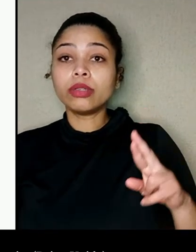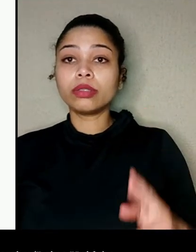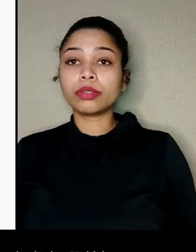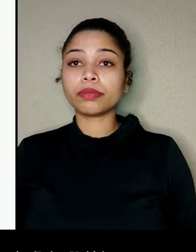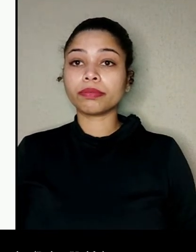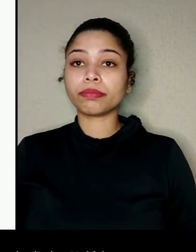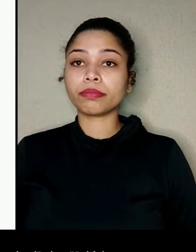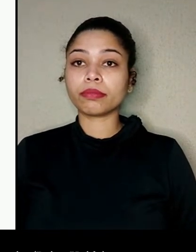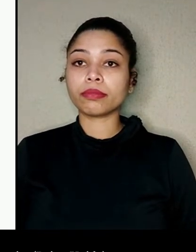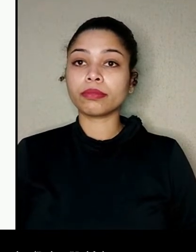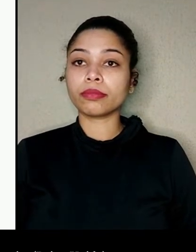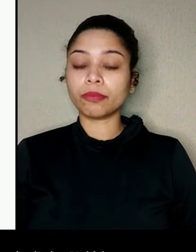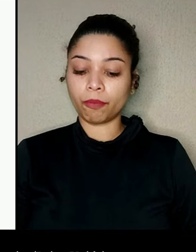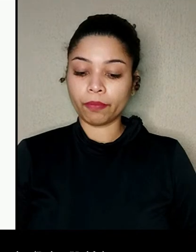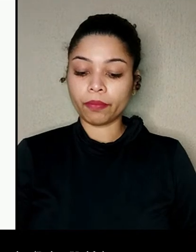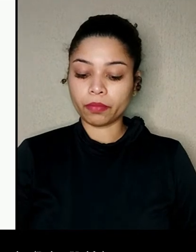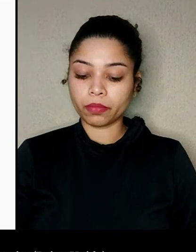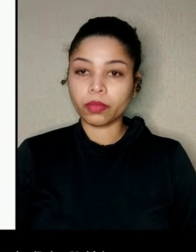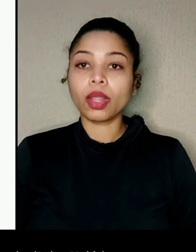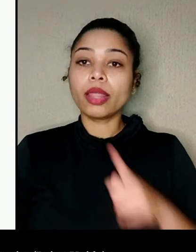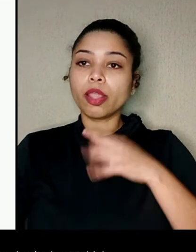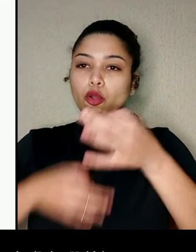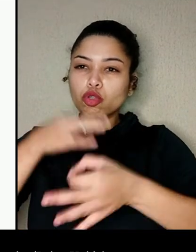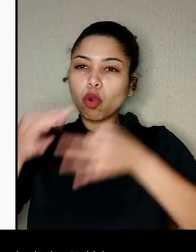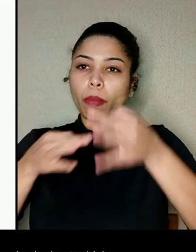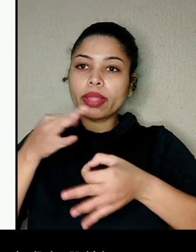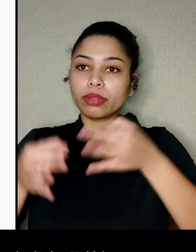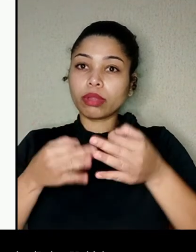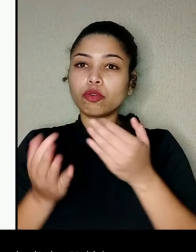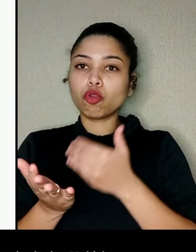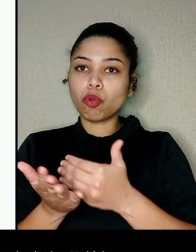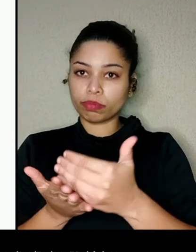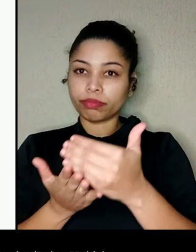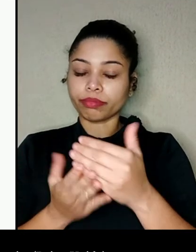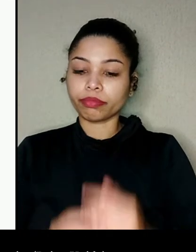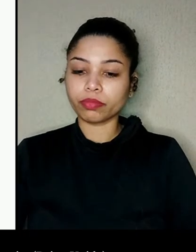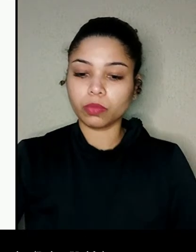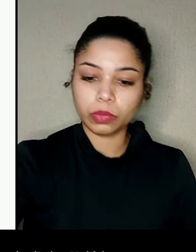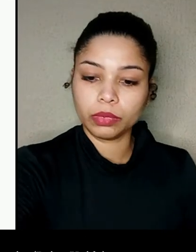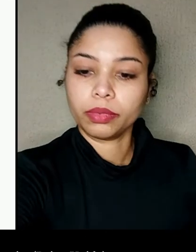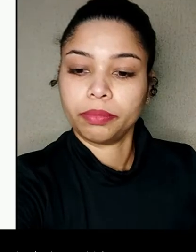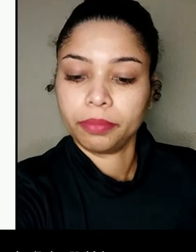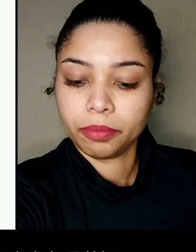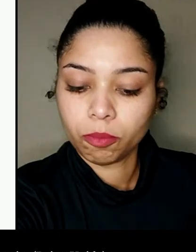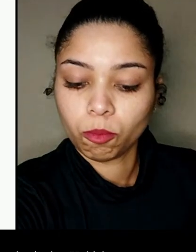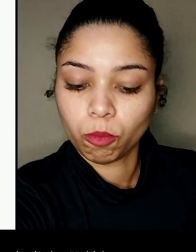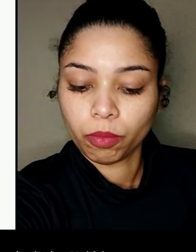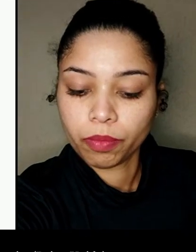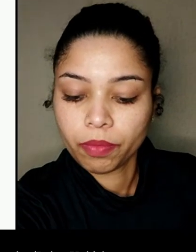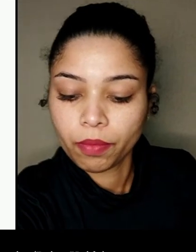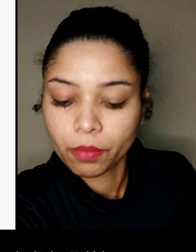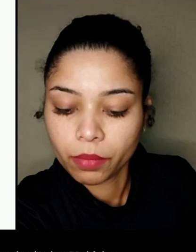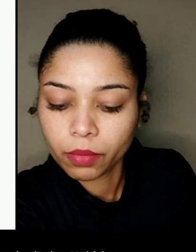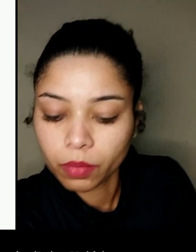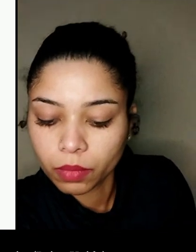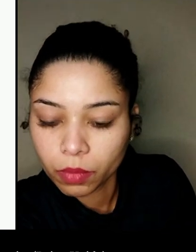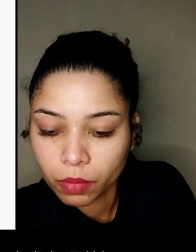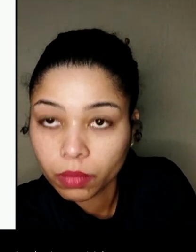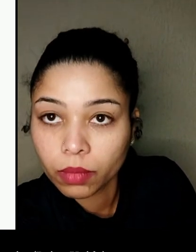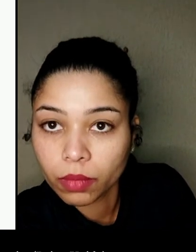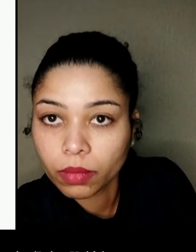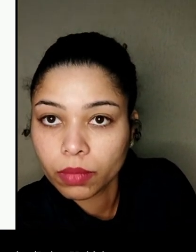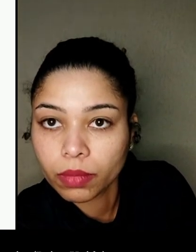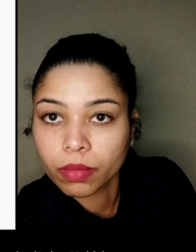os meus comentários iniciais eu trabalhei nas intersecções de religião e sexualidade